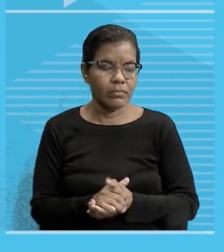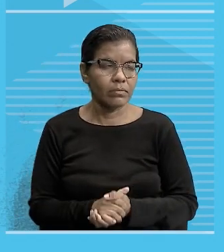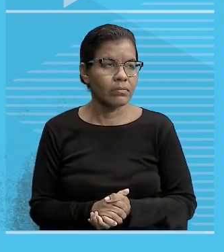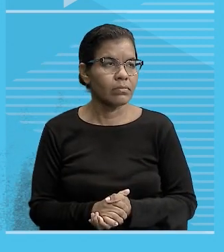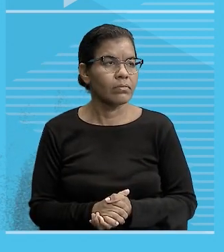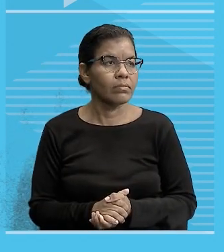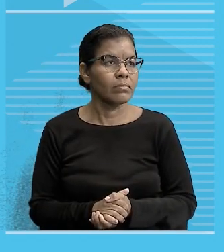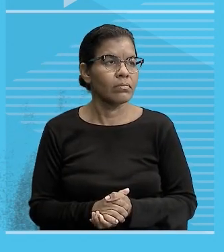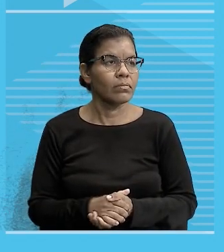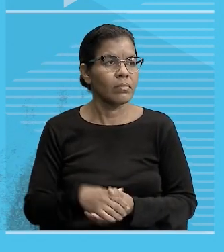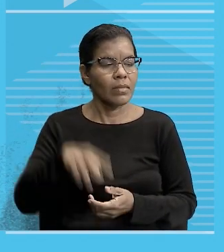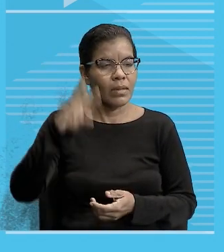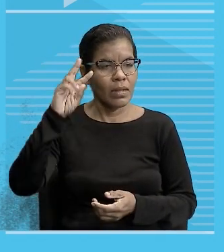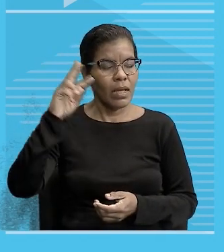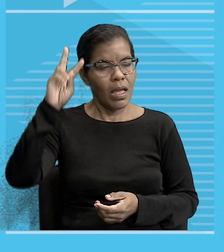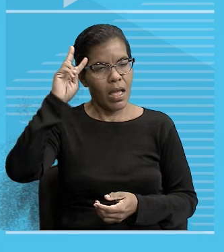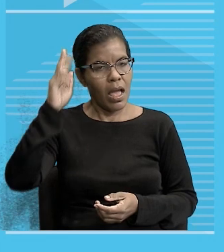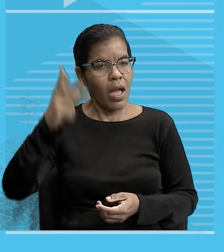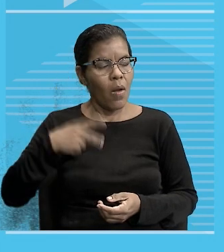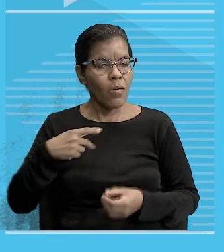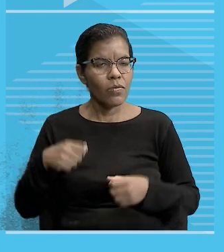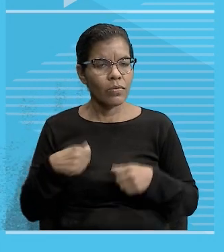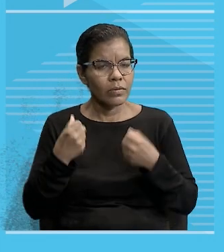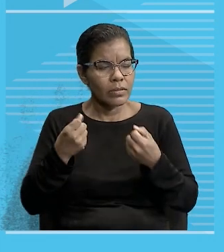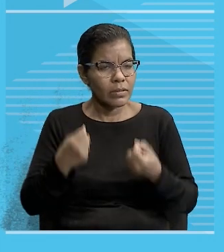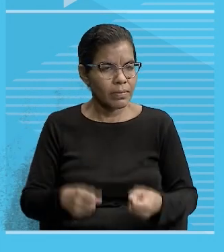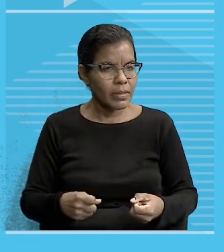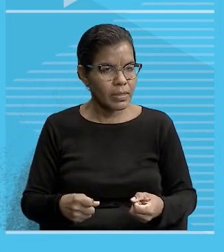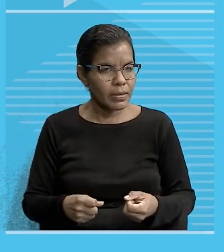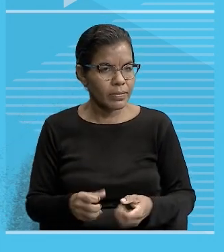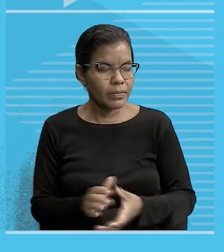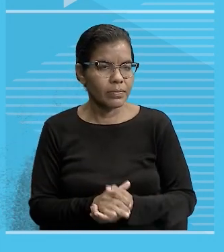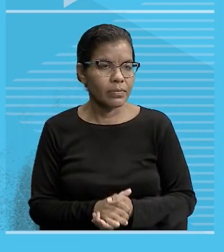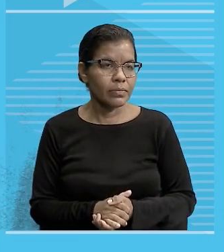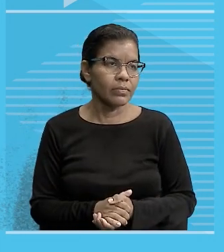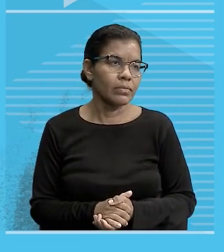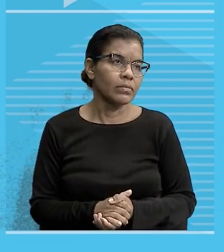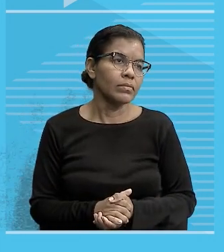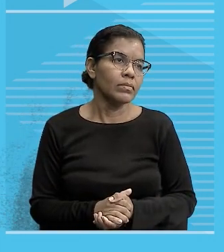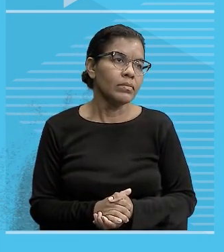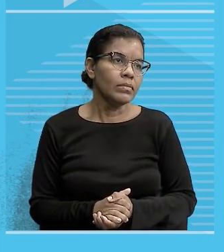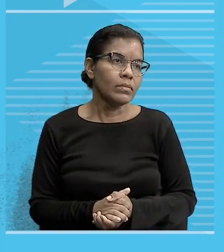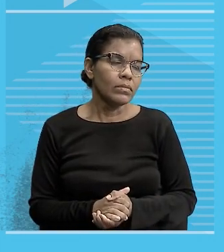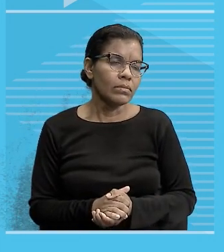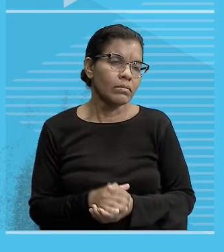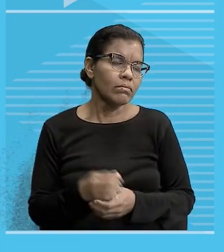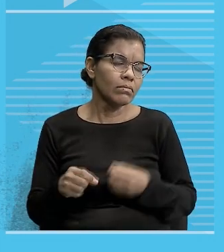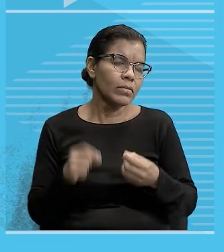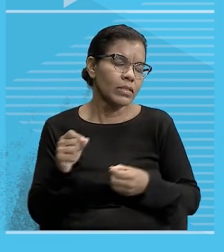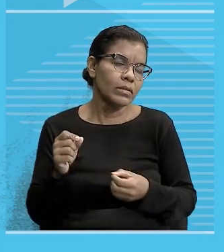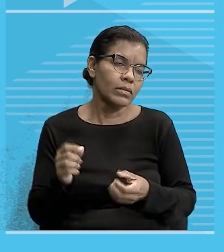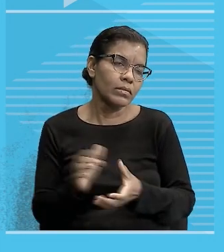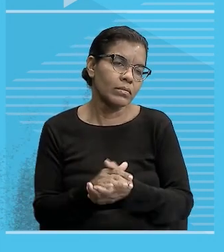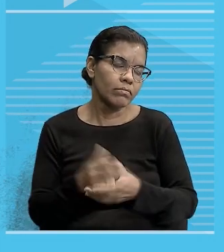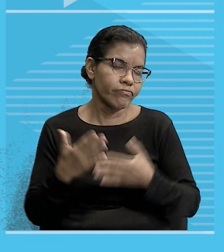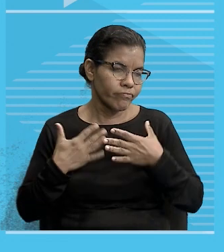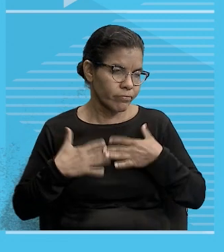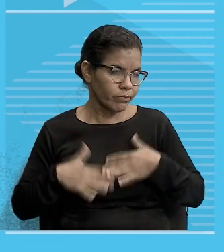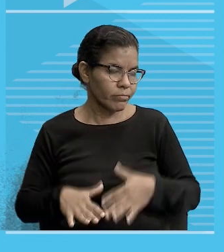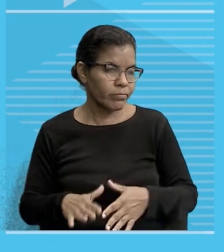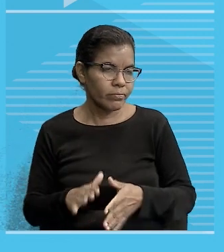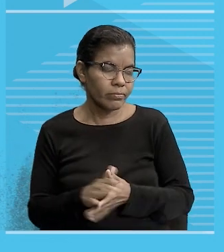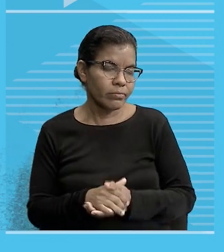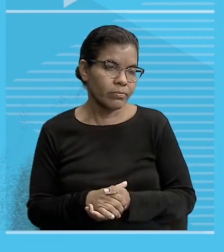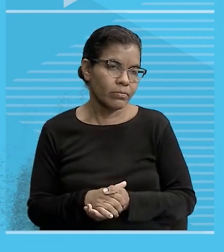é como eu falei para vocês nas aulas anteriores o que seria esse 5S tranquilo meus amados